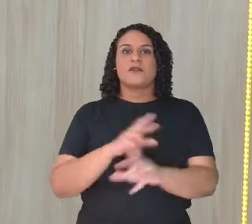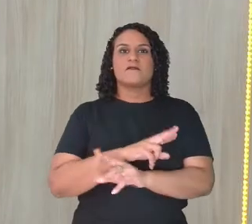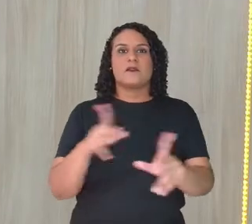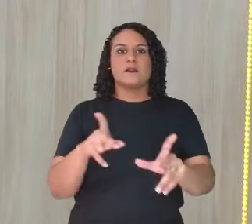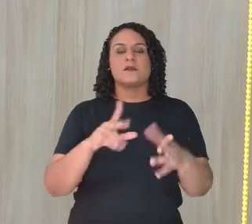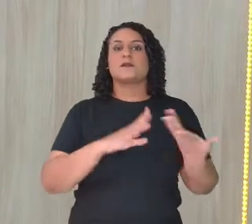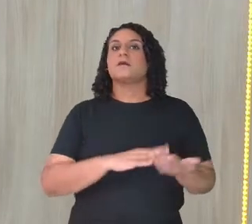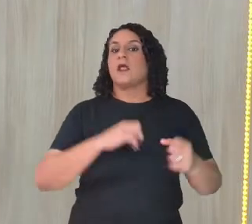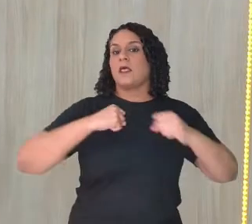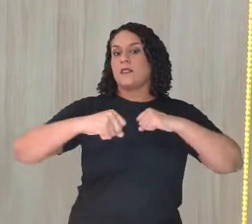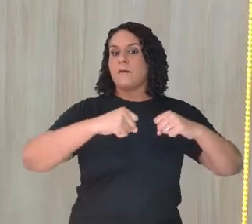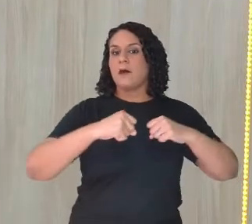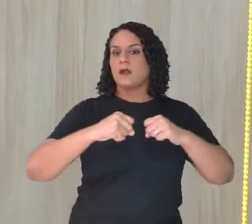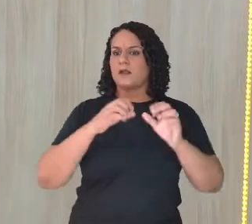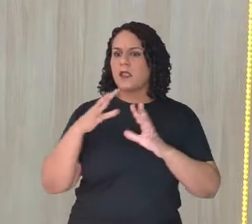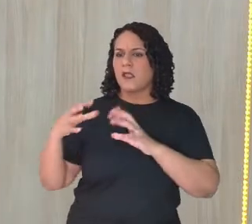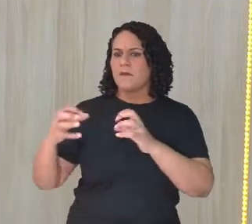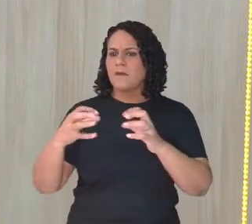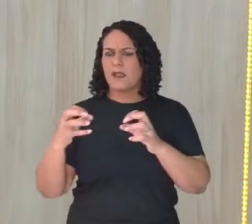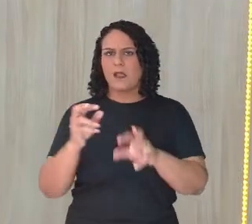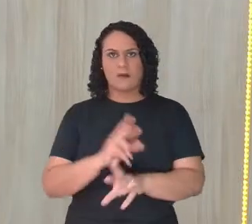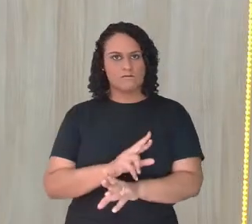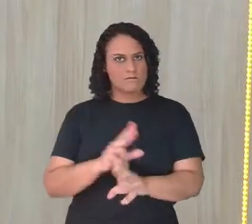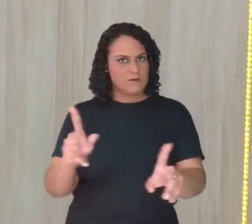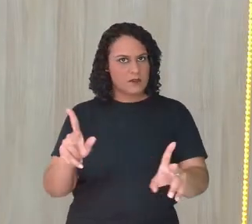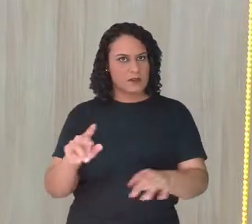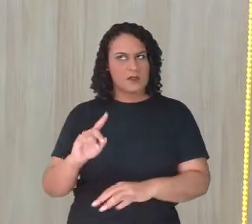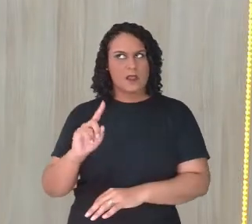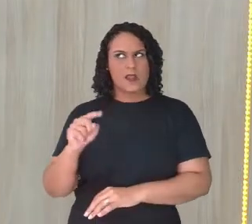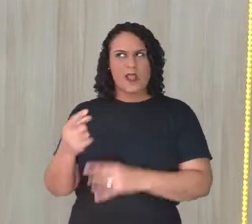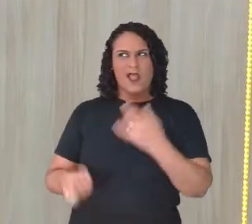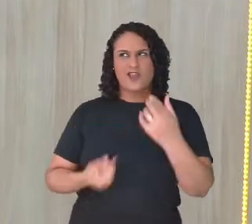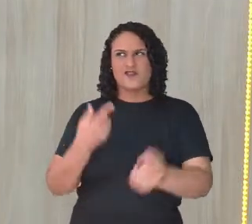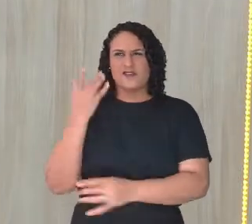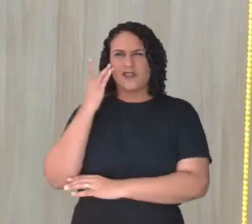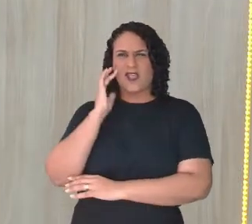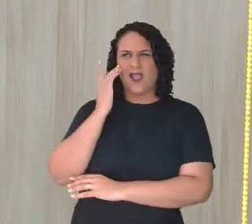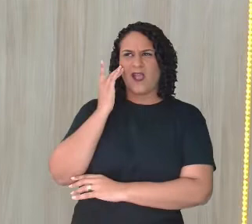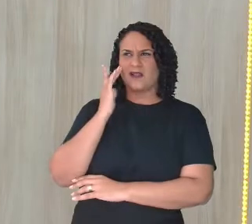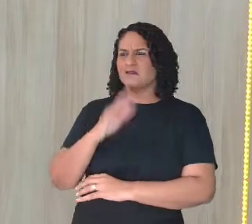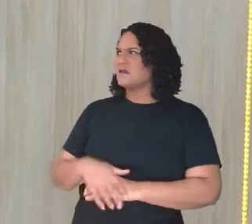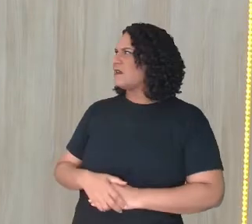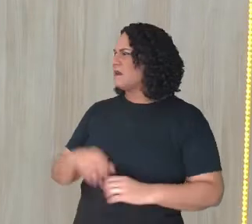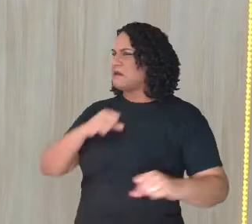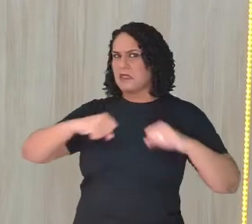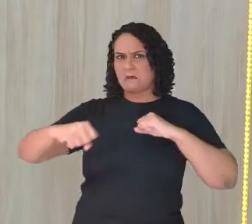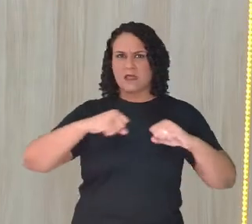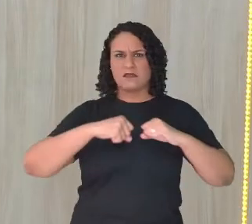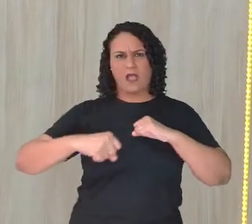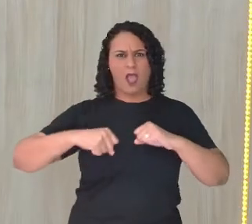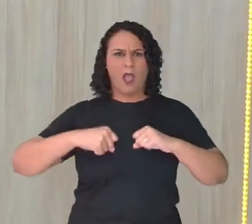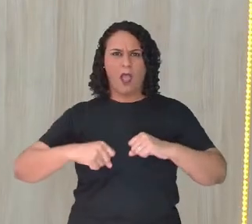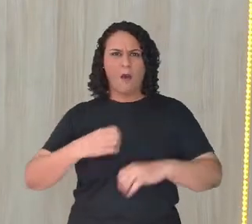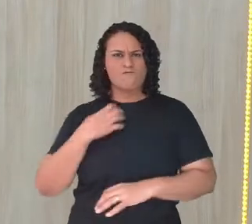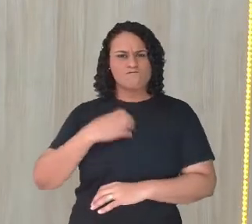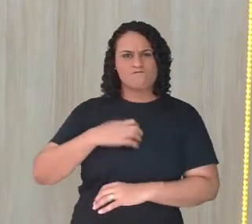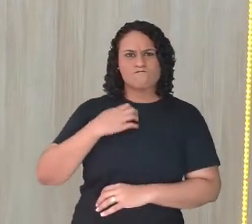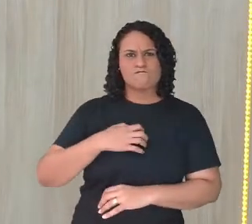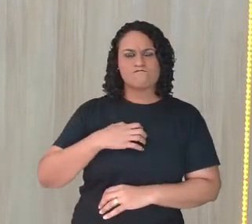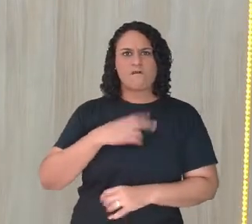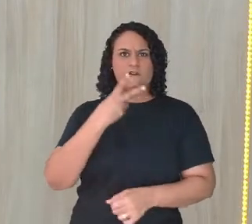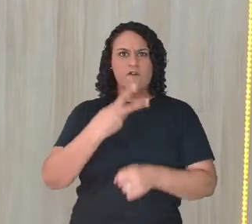debate é muito diferente de briga. A gente acha que debater é aquela coisa agressiva, não. Debate como um